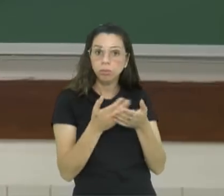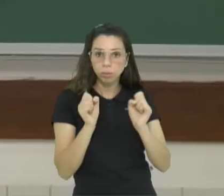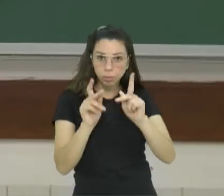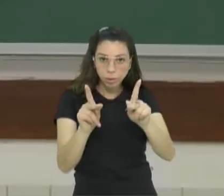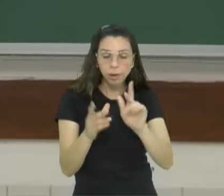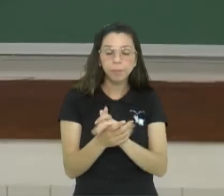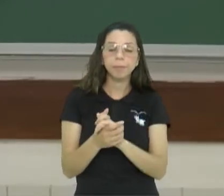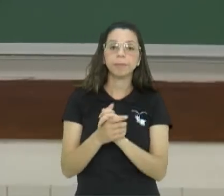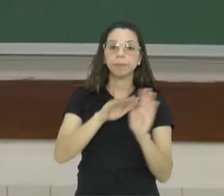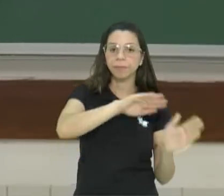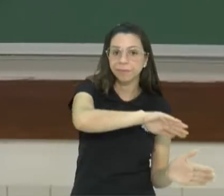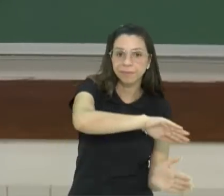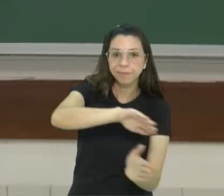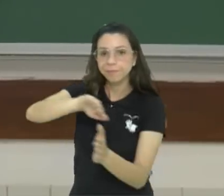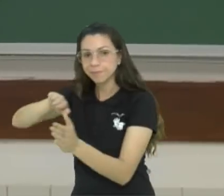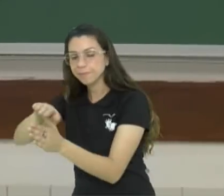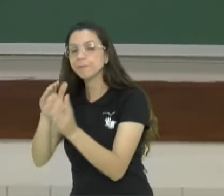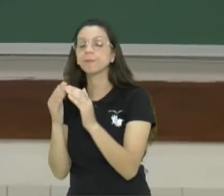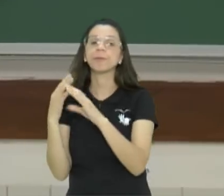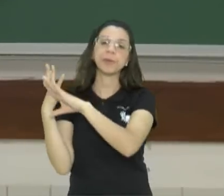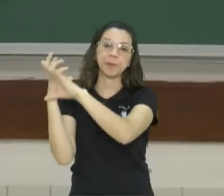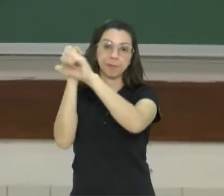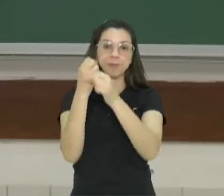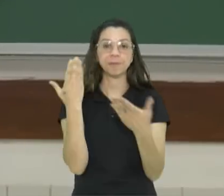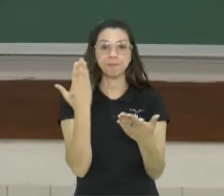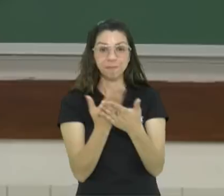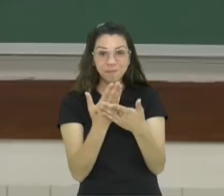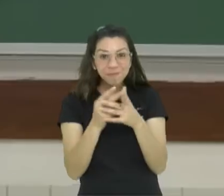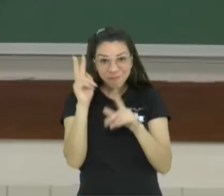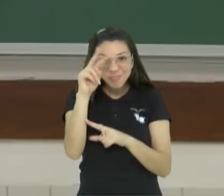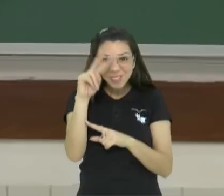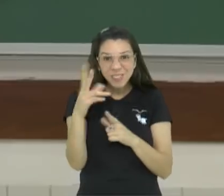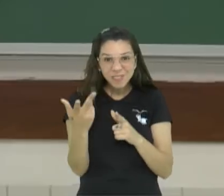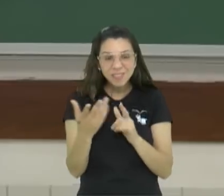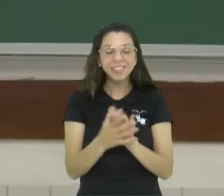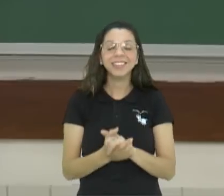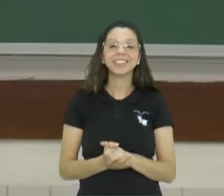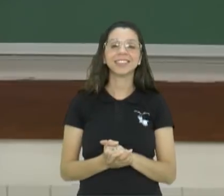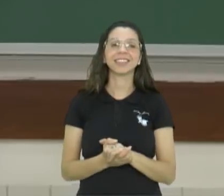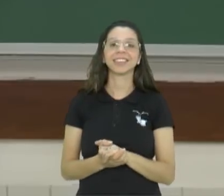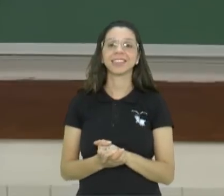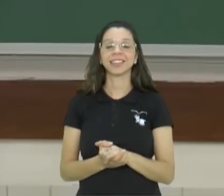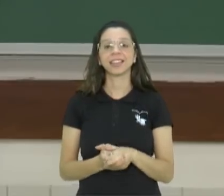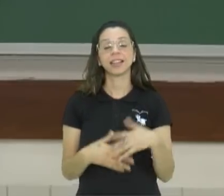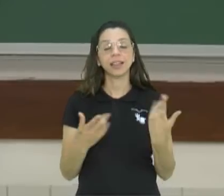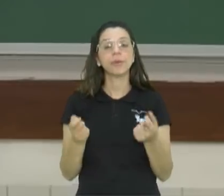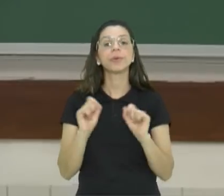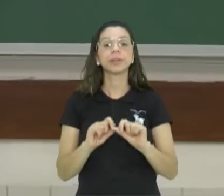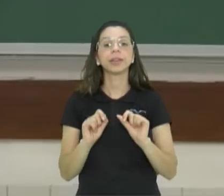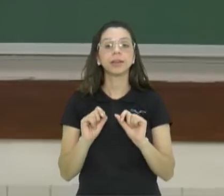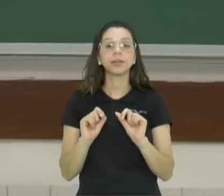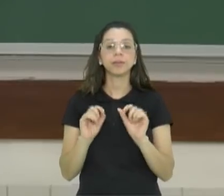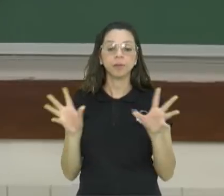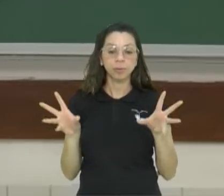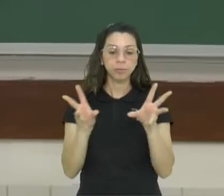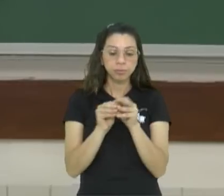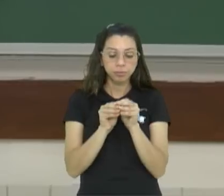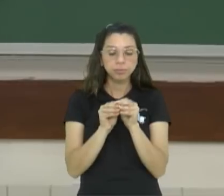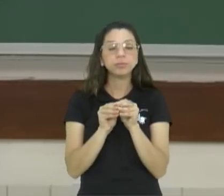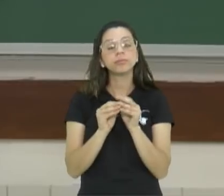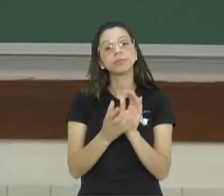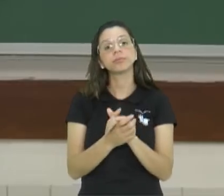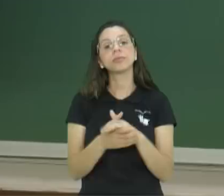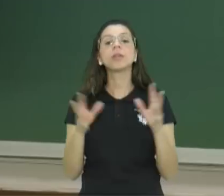Vamos revisar um pouquinho a nossa última aula? Lembra do que nós estudamos? A nossa última aula foi uma revisão, ó. Let's review.